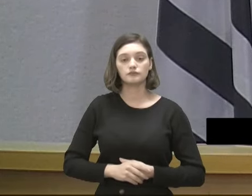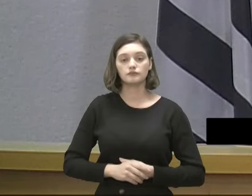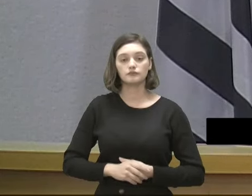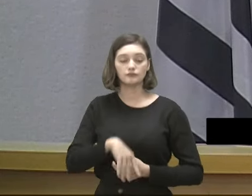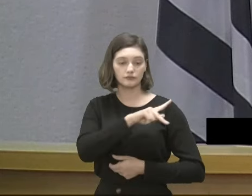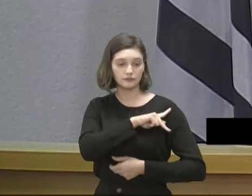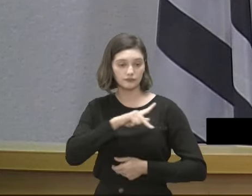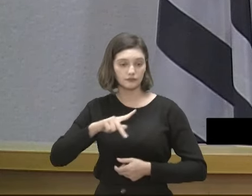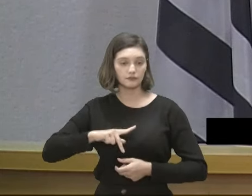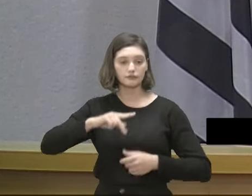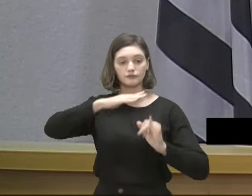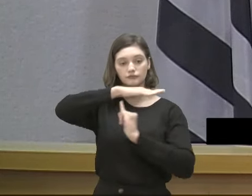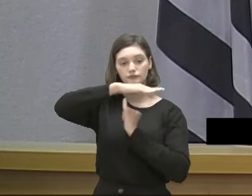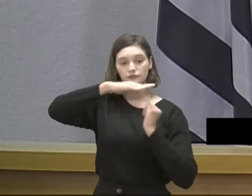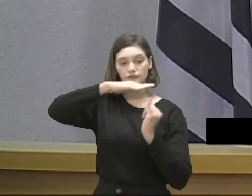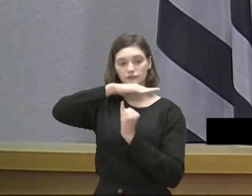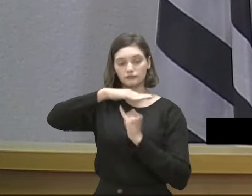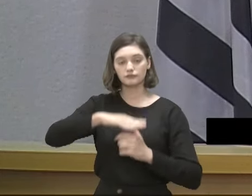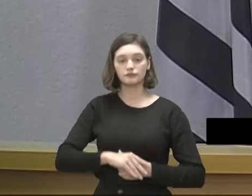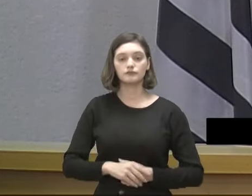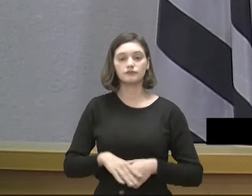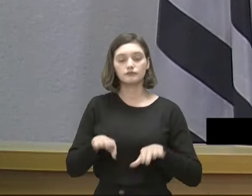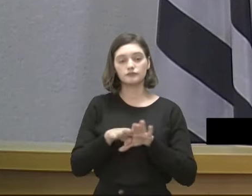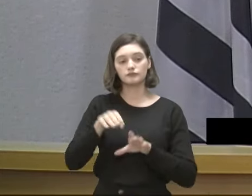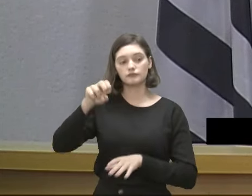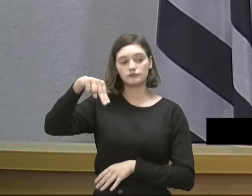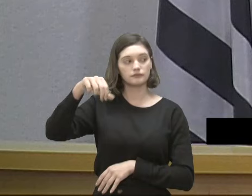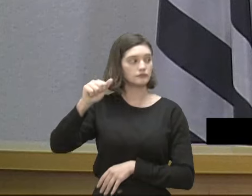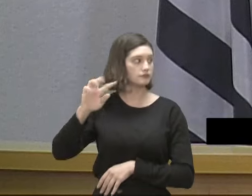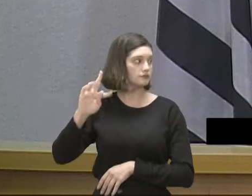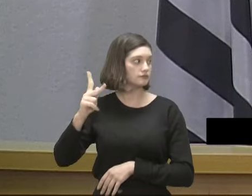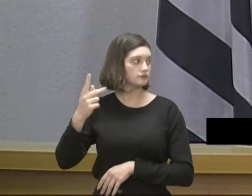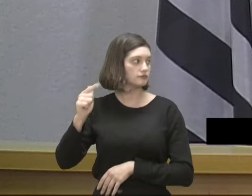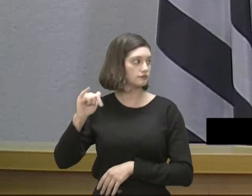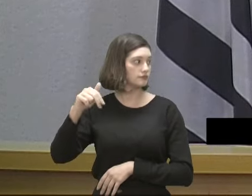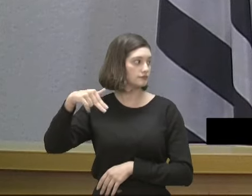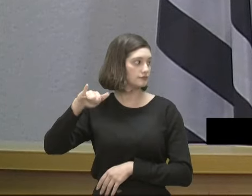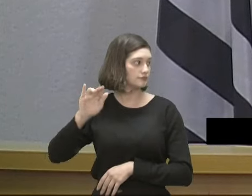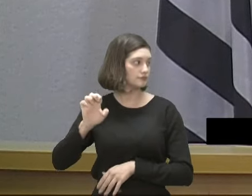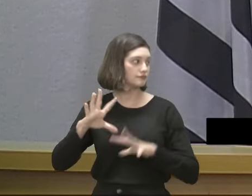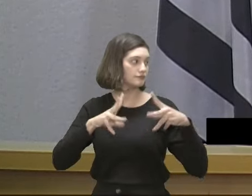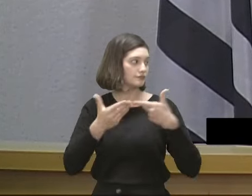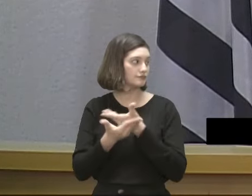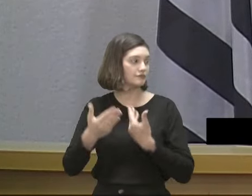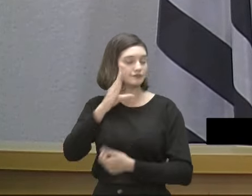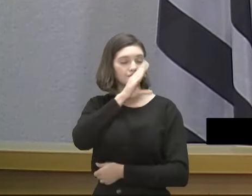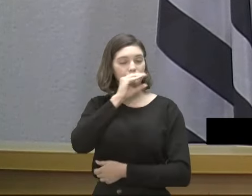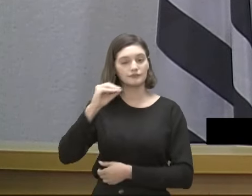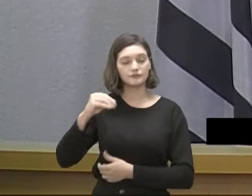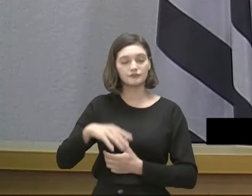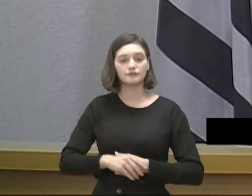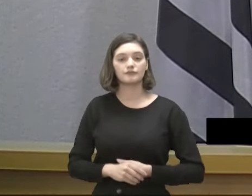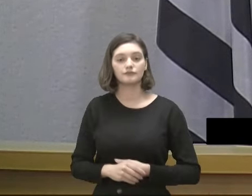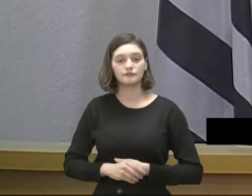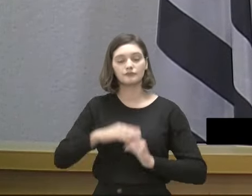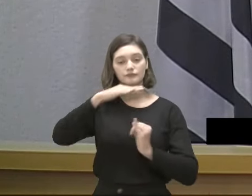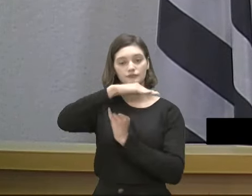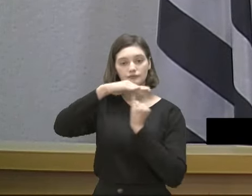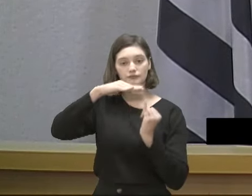presidente do Instituto, Nataline, servidores, pessoal do Instituto